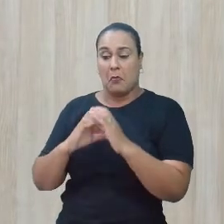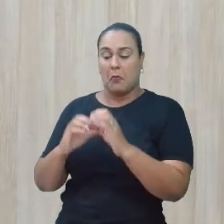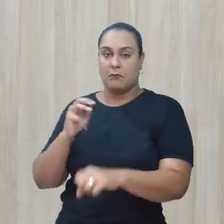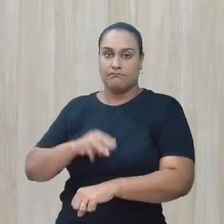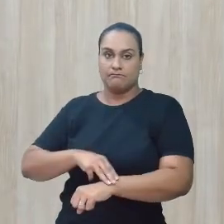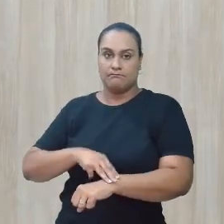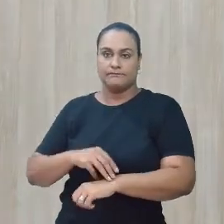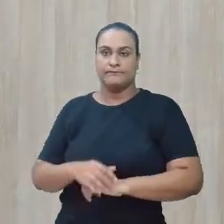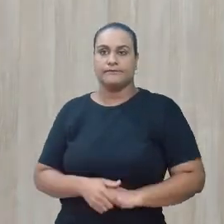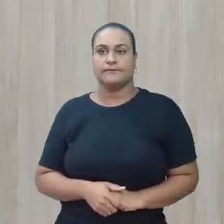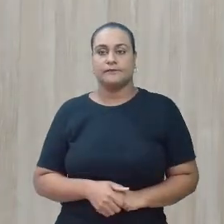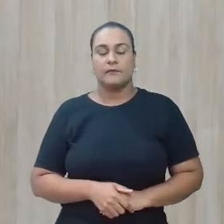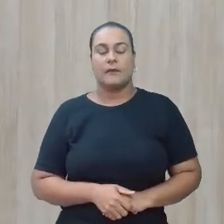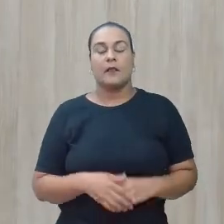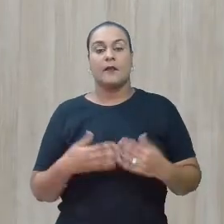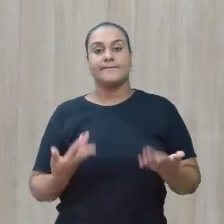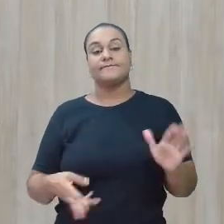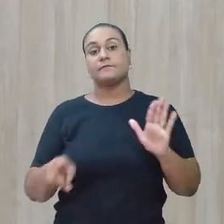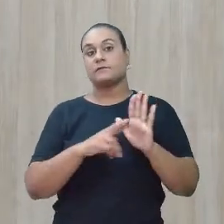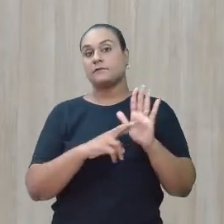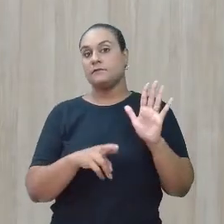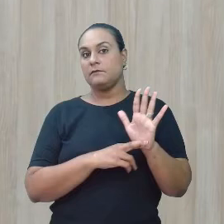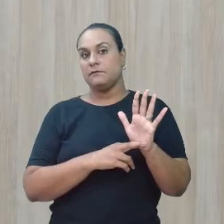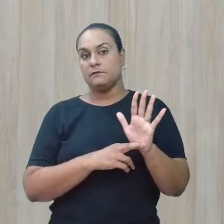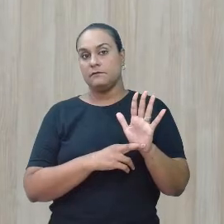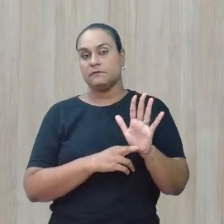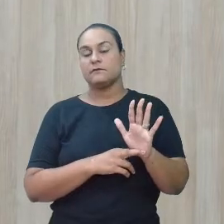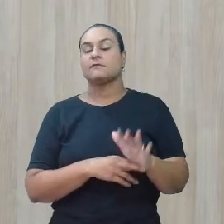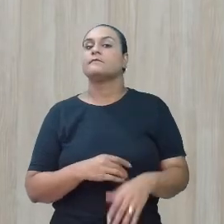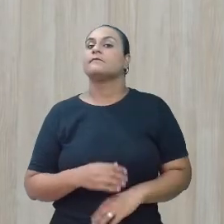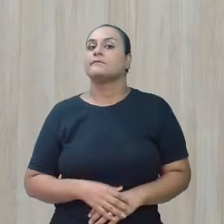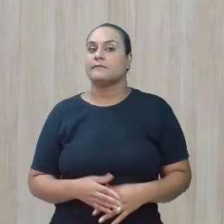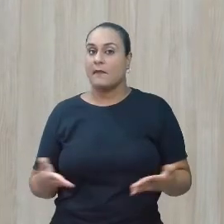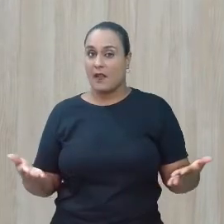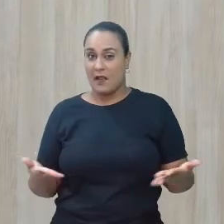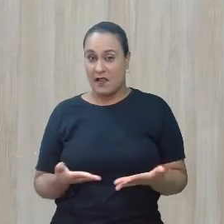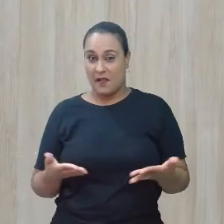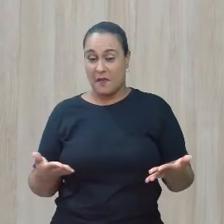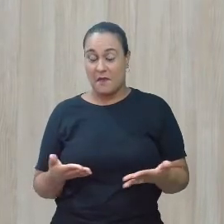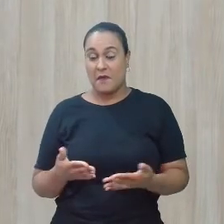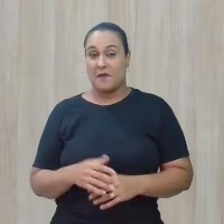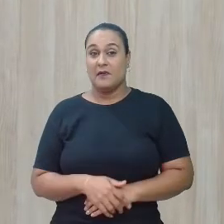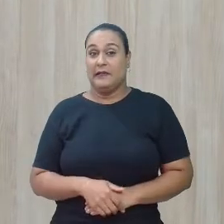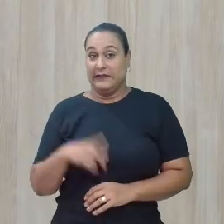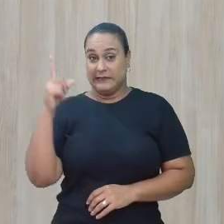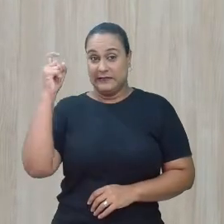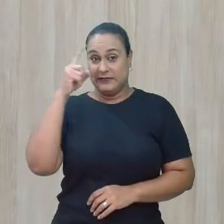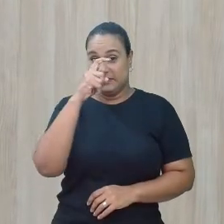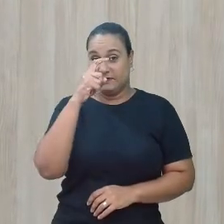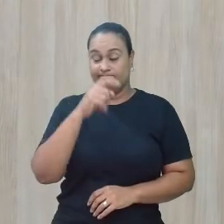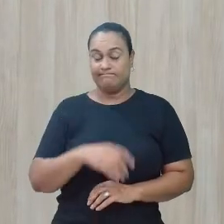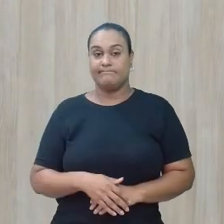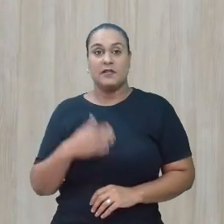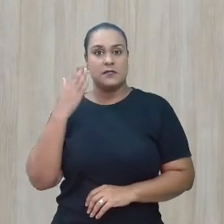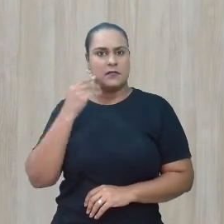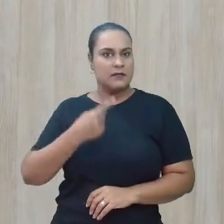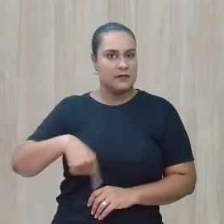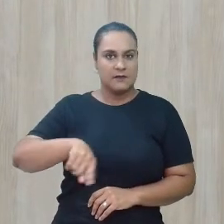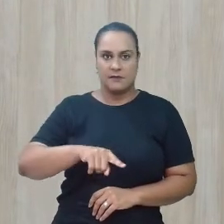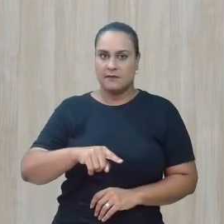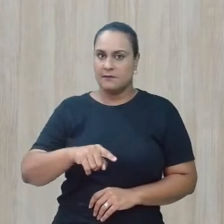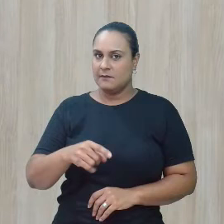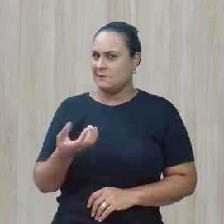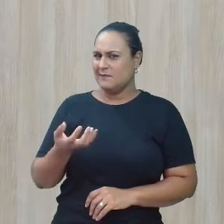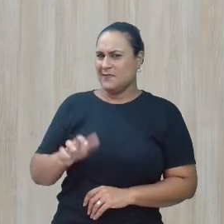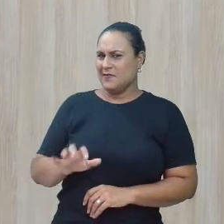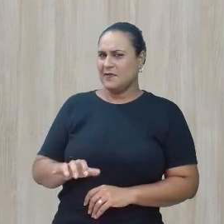E sobre as regras, agora a coisa fica, né, difícil. Eu sei que vocês não queriam,